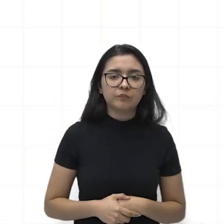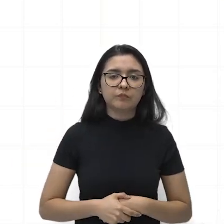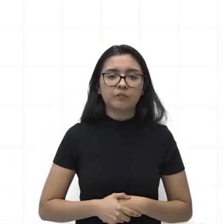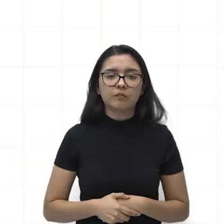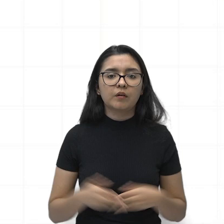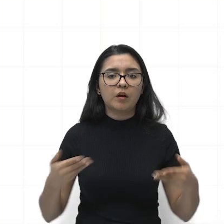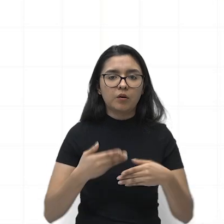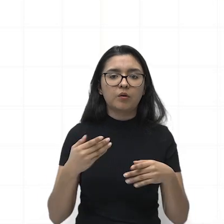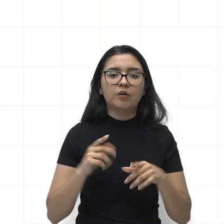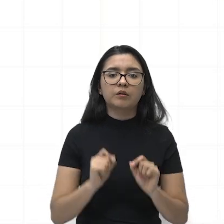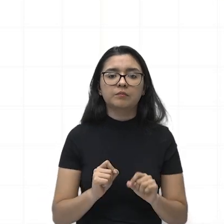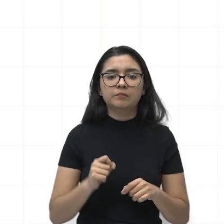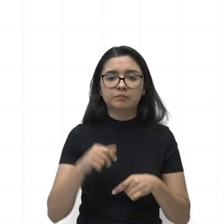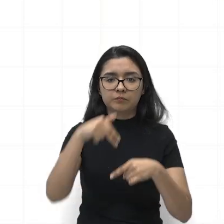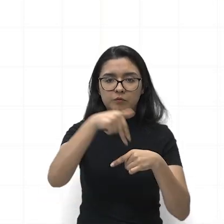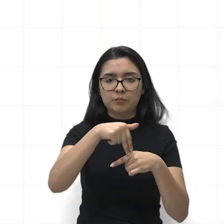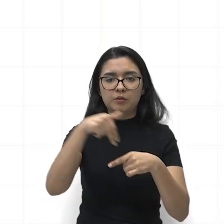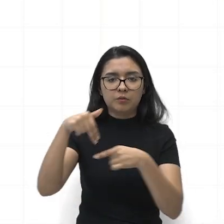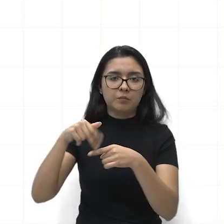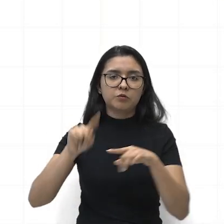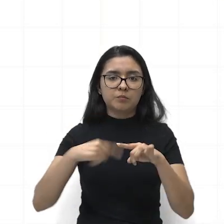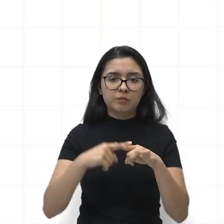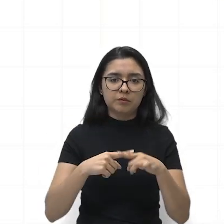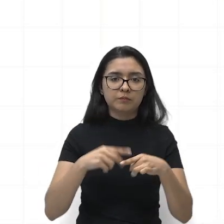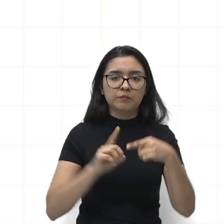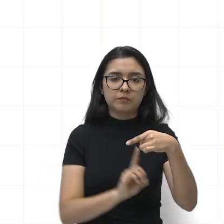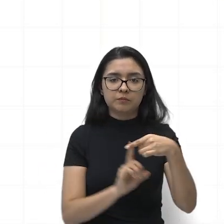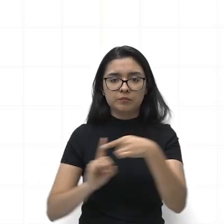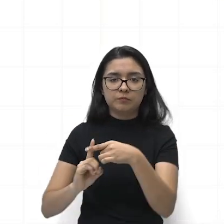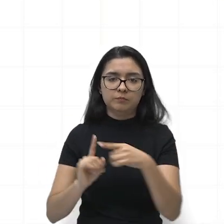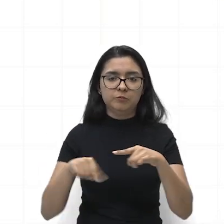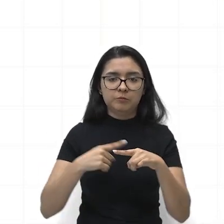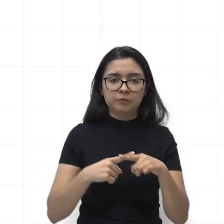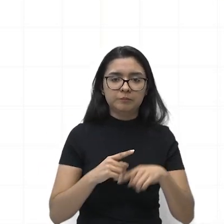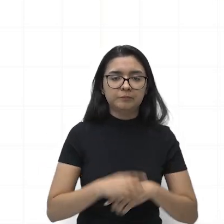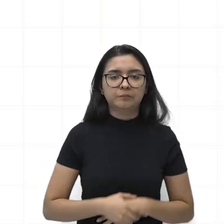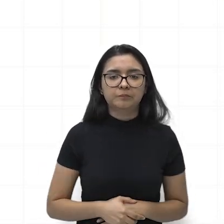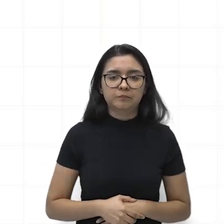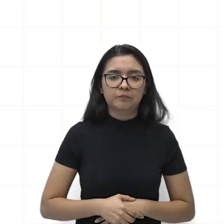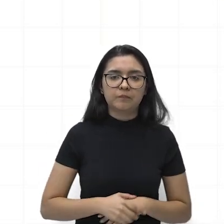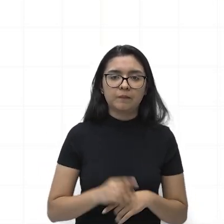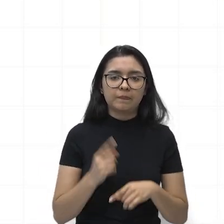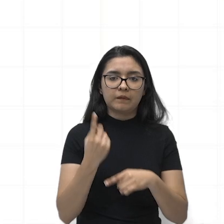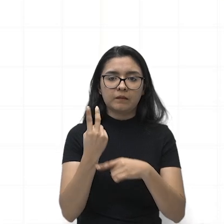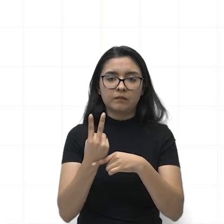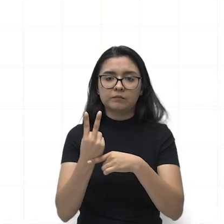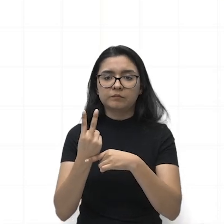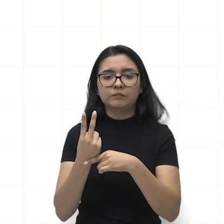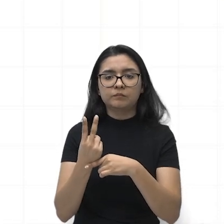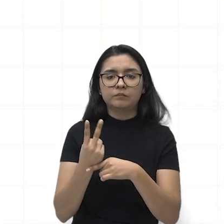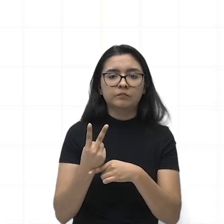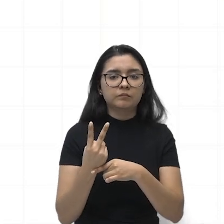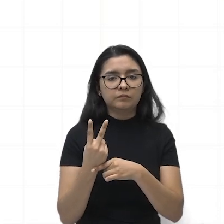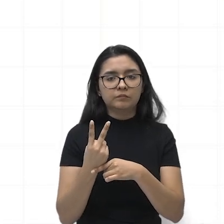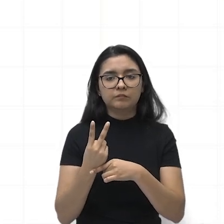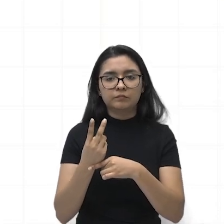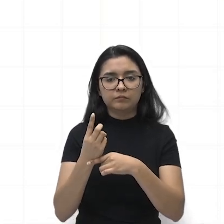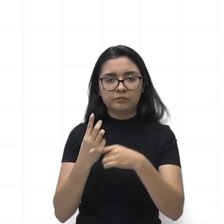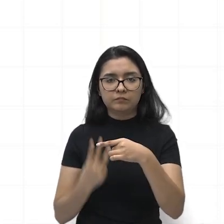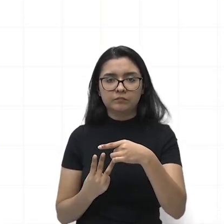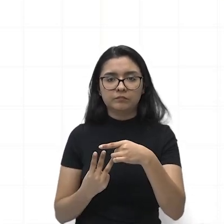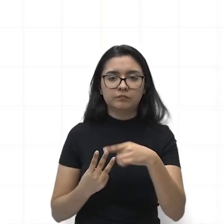Agora multiplique o numerador com o numerador, denominador com denominador. 1 vezes 2 é 2 e 3 vezes